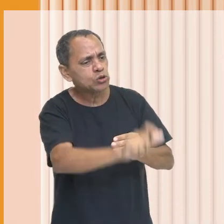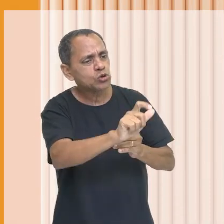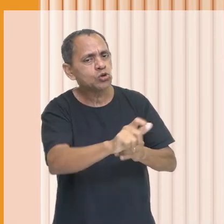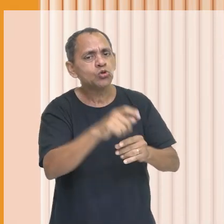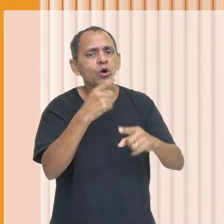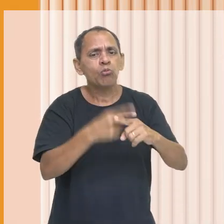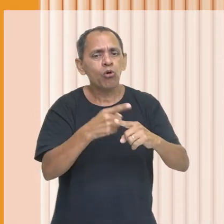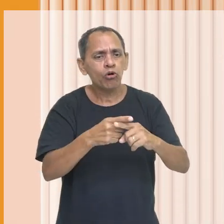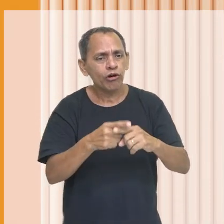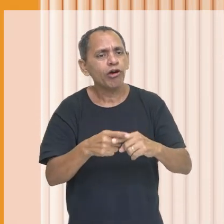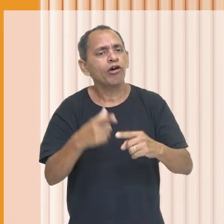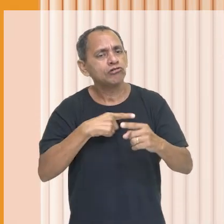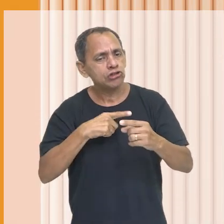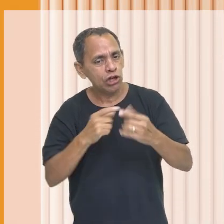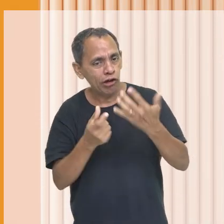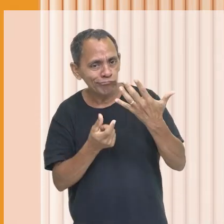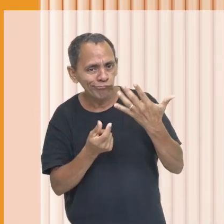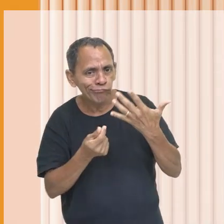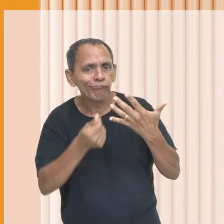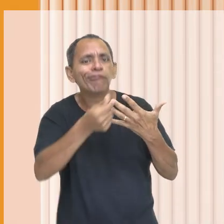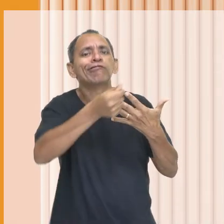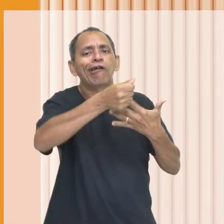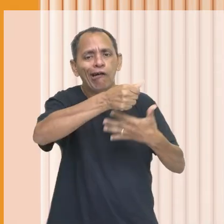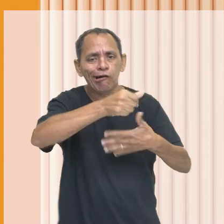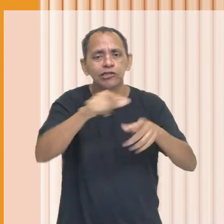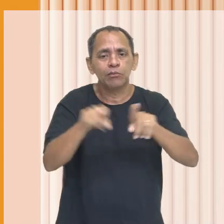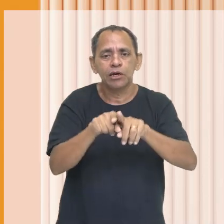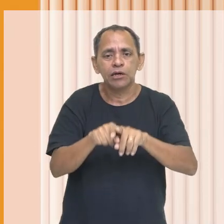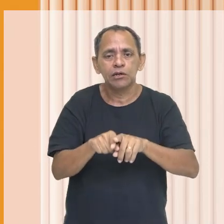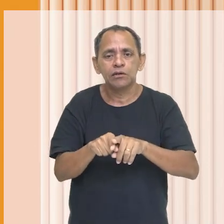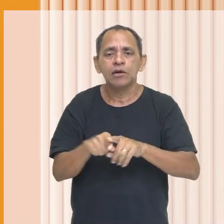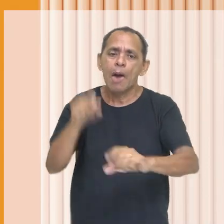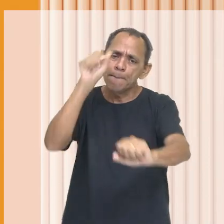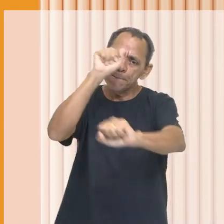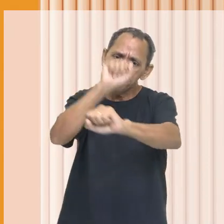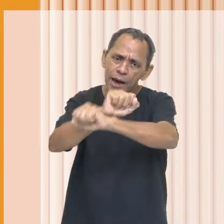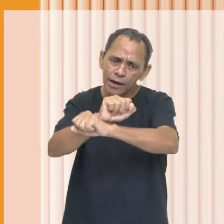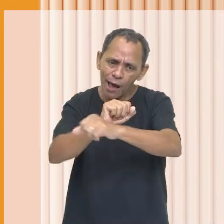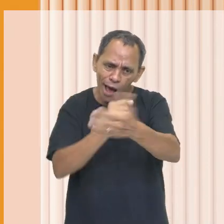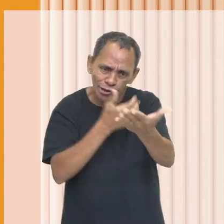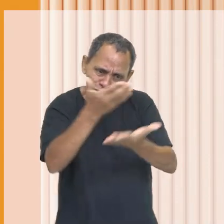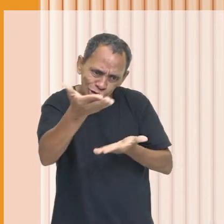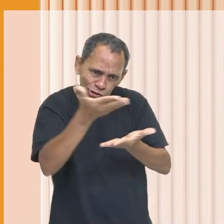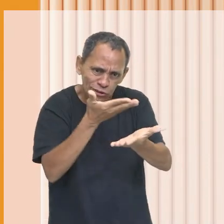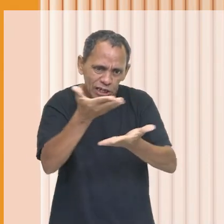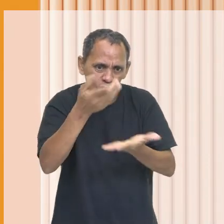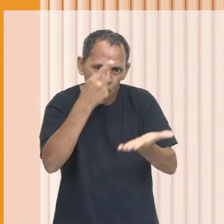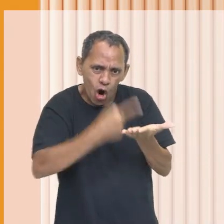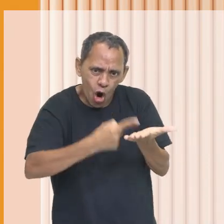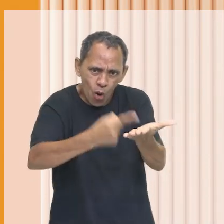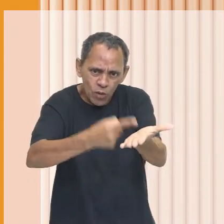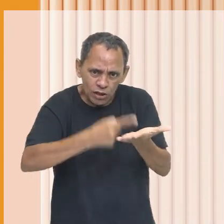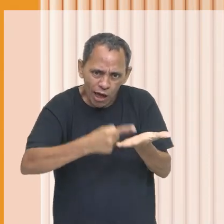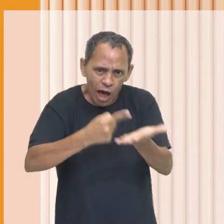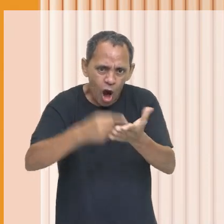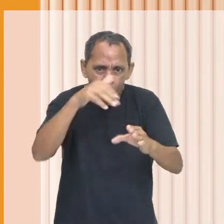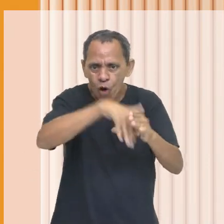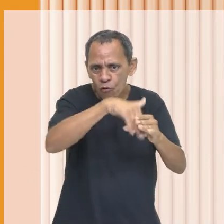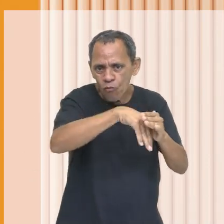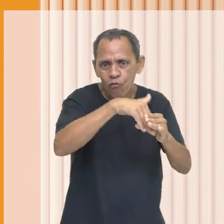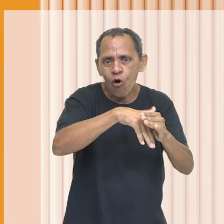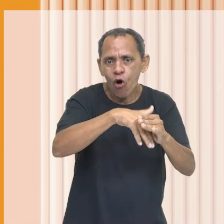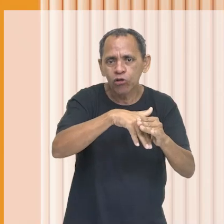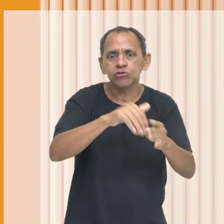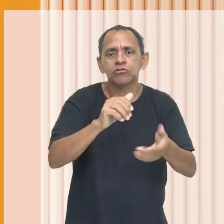têm que parar de querer trocar o voto por favores. É isso que o nosso texto está falando. Você não pode vender